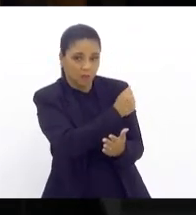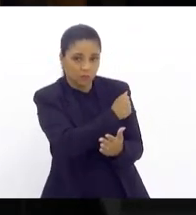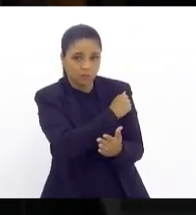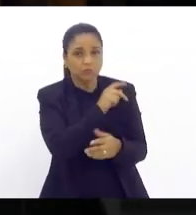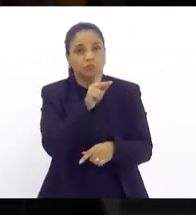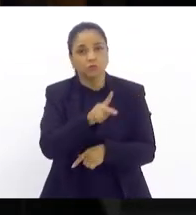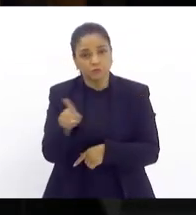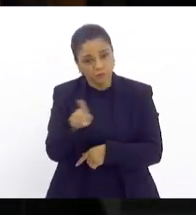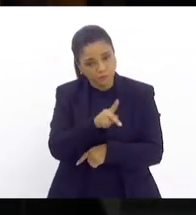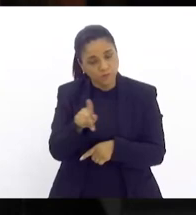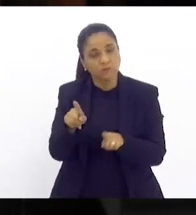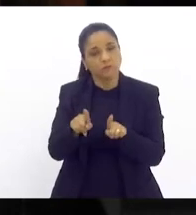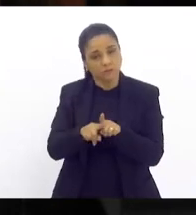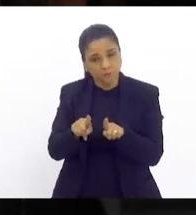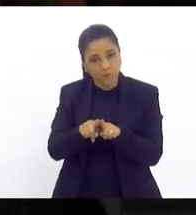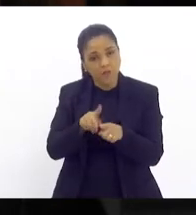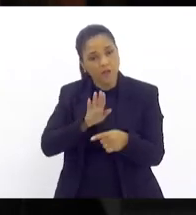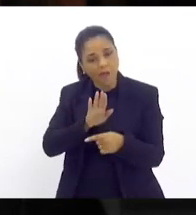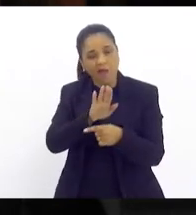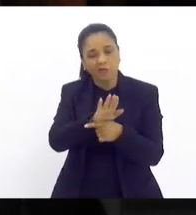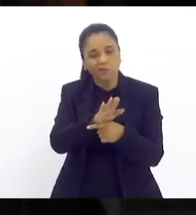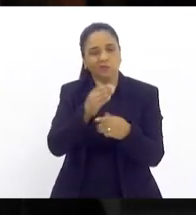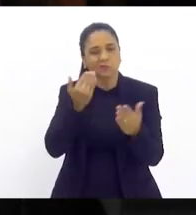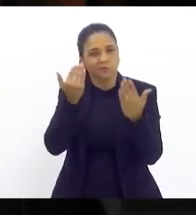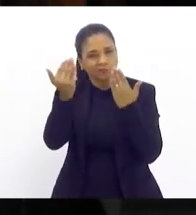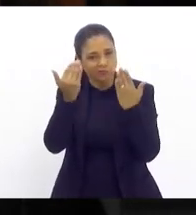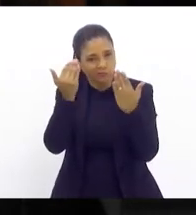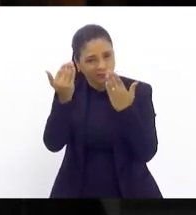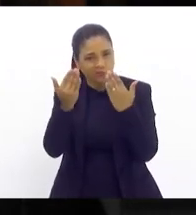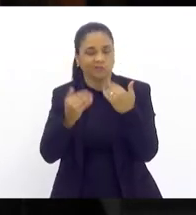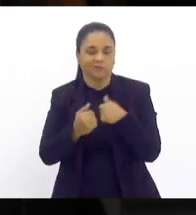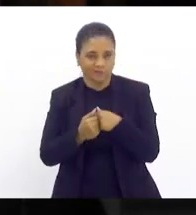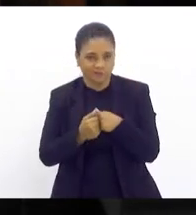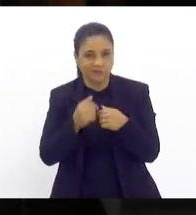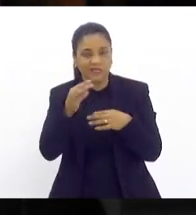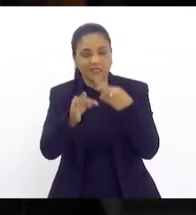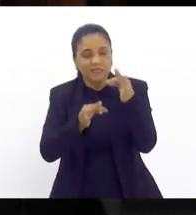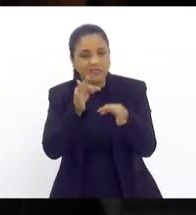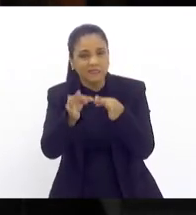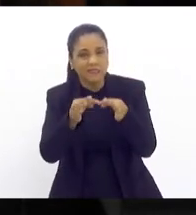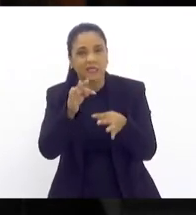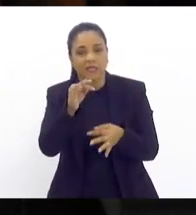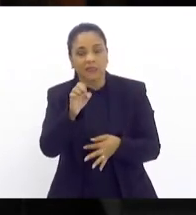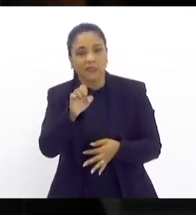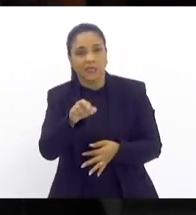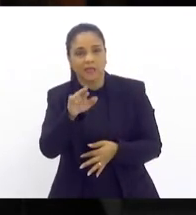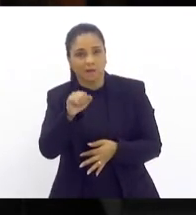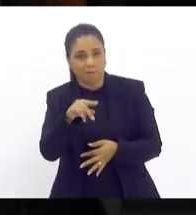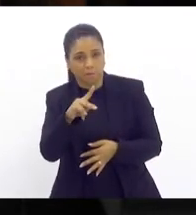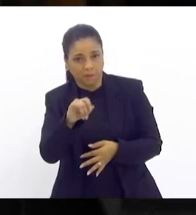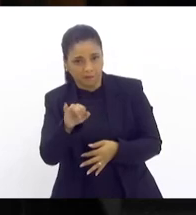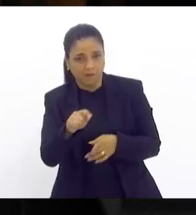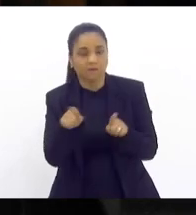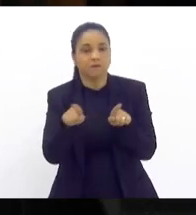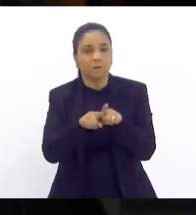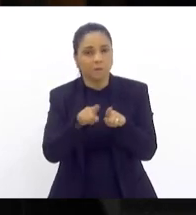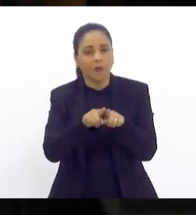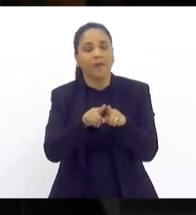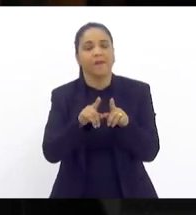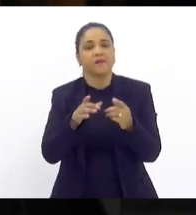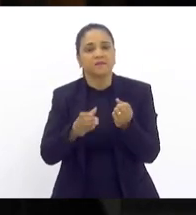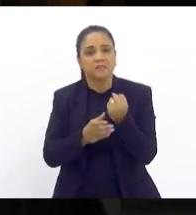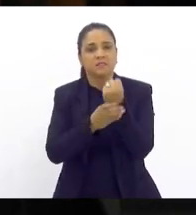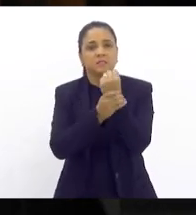pode com câmera etc tem mais segurança muitas vezes a nível externo do que pode entrar